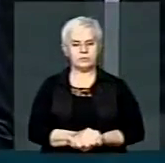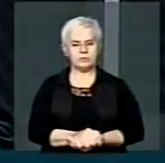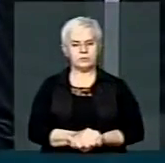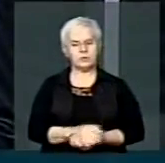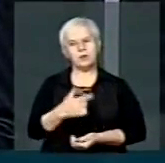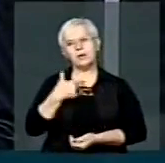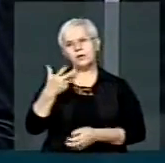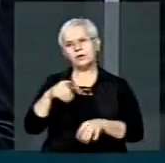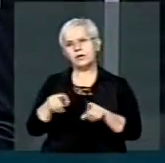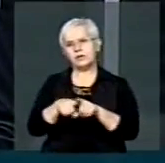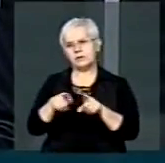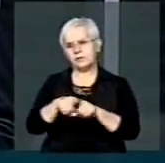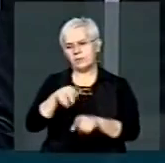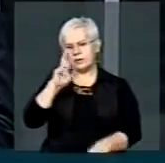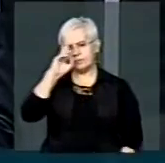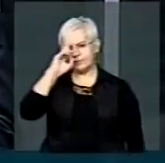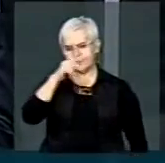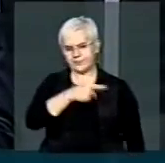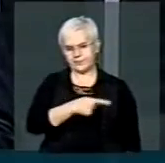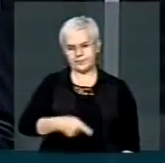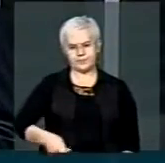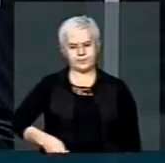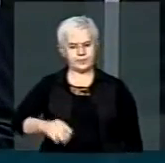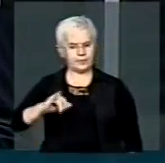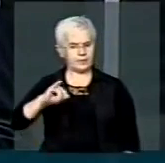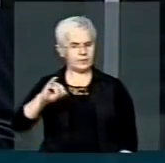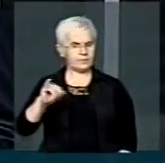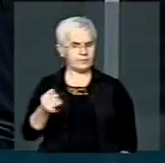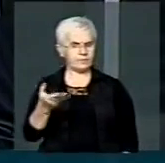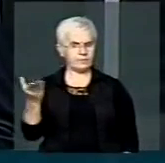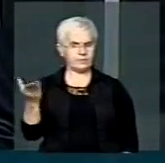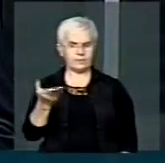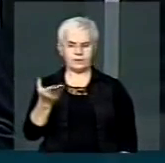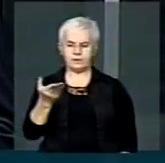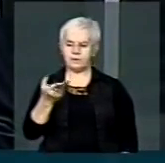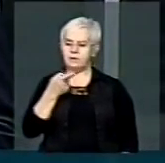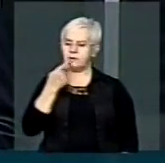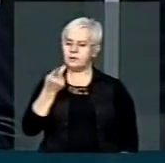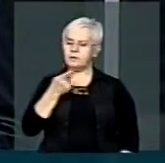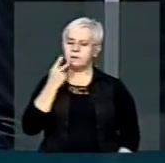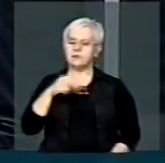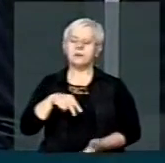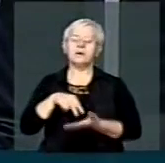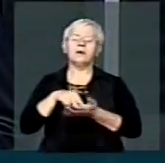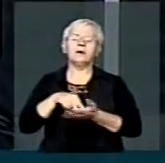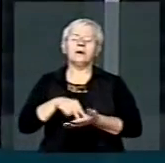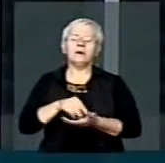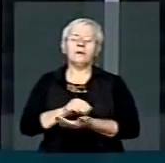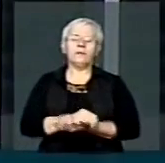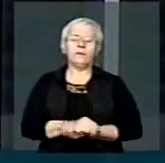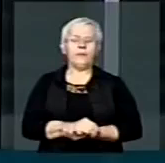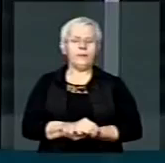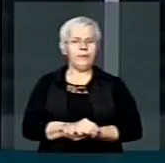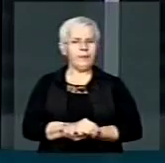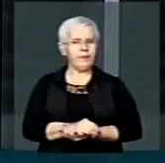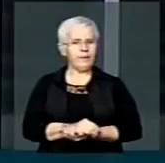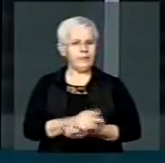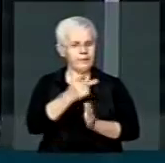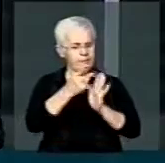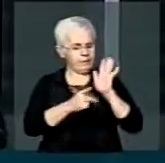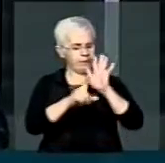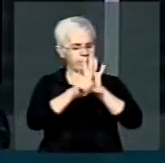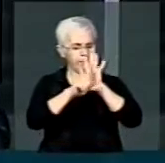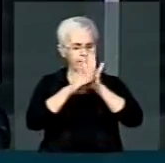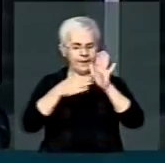Eu quero, senhor presidente, aproveitar esta tribuna para falar aqui sobre um PL de